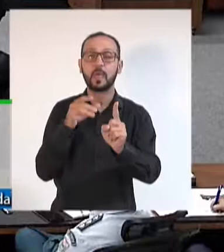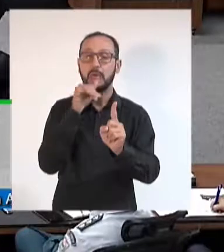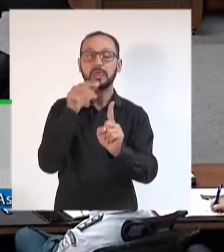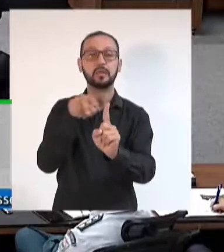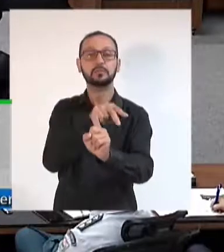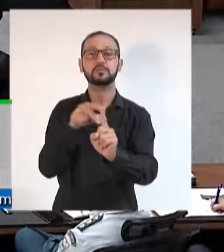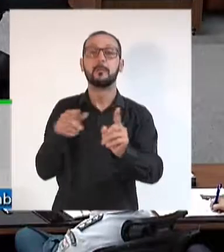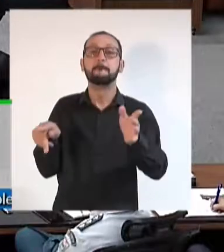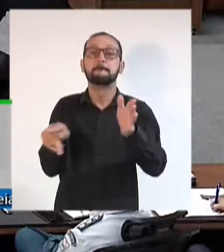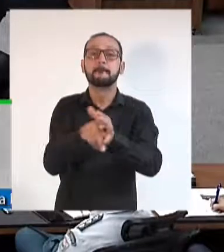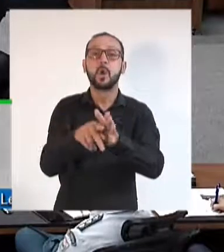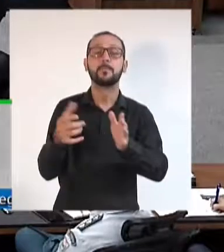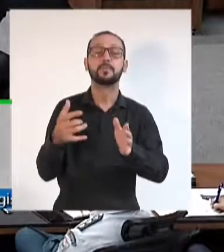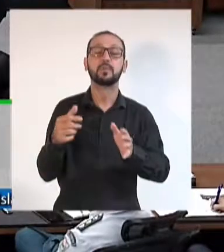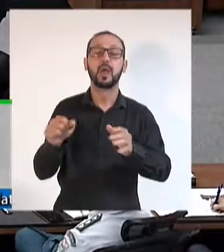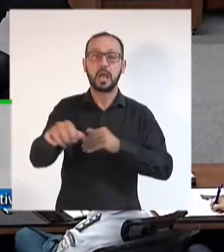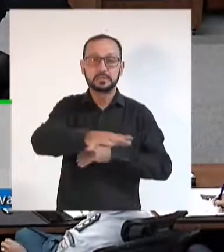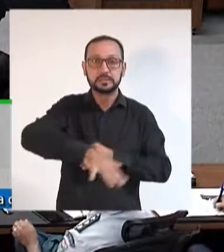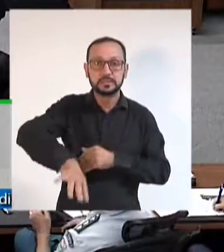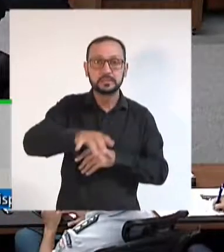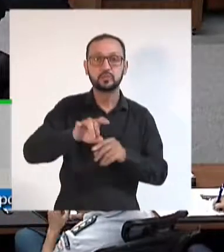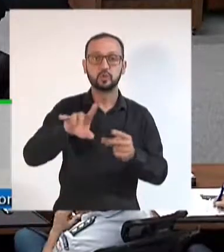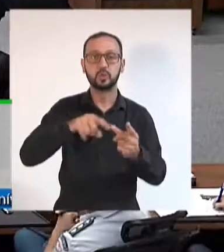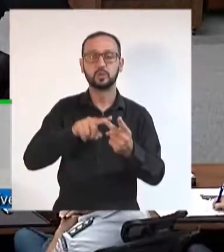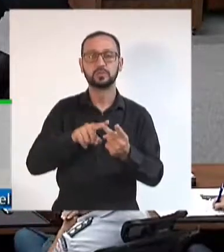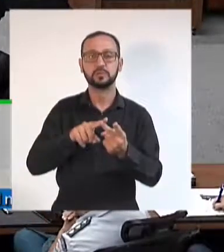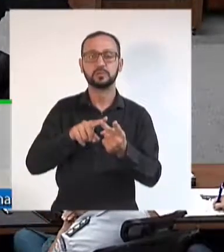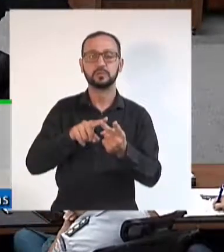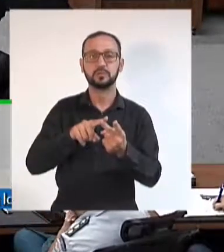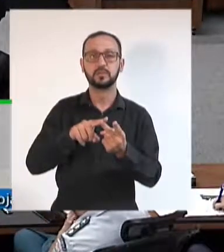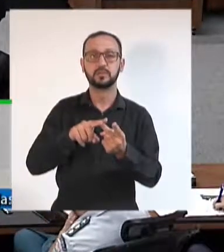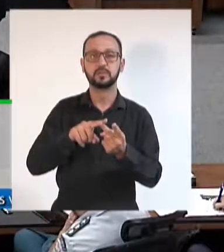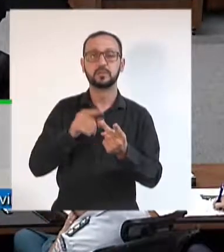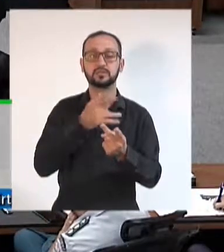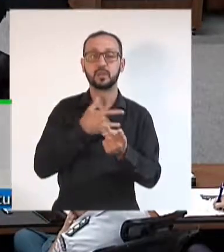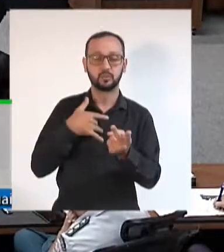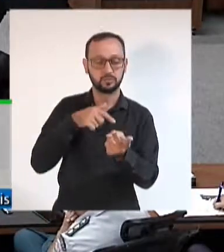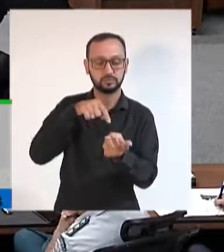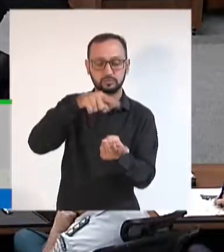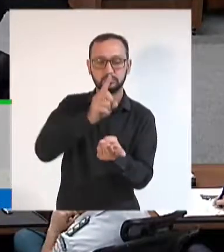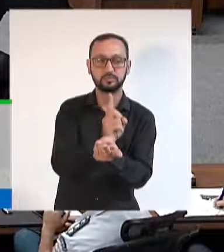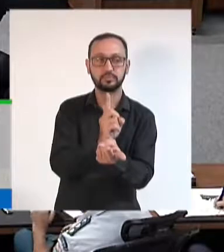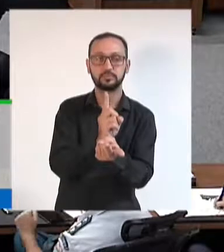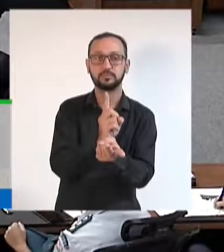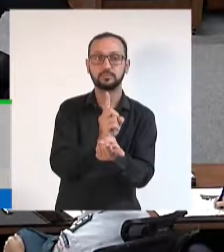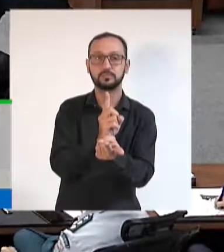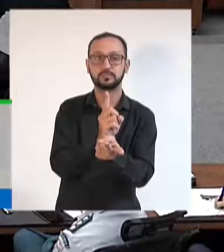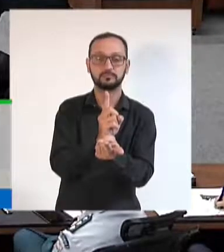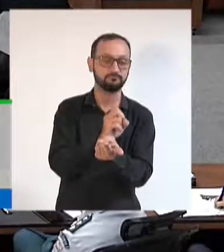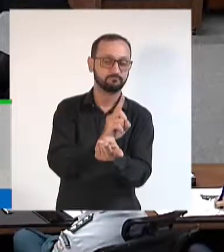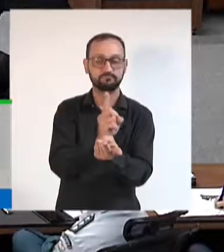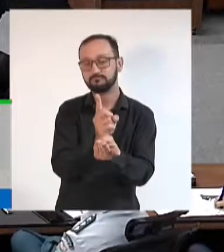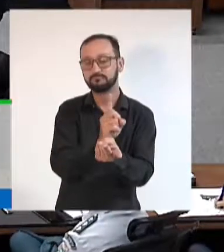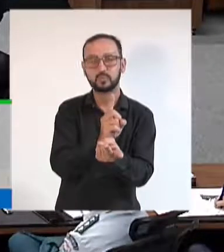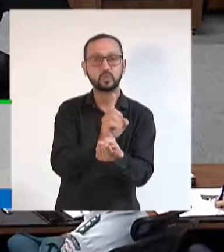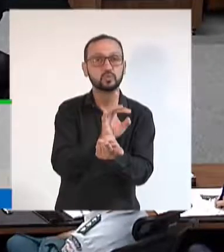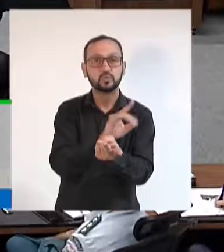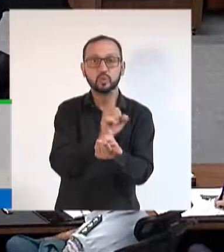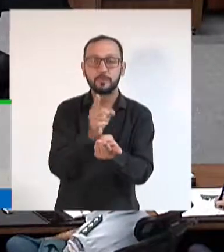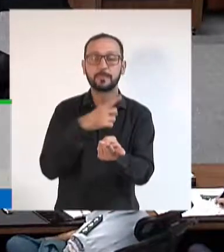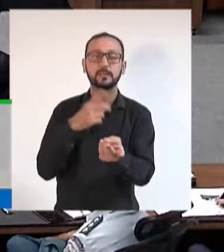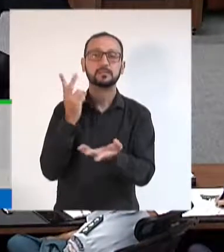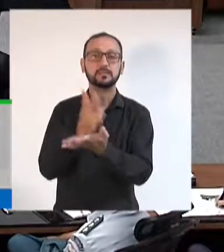viés assistência e saúde, o que eu faço com esse idoso? Eu sempre vou correr atrás